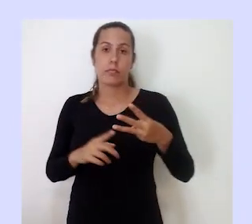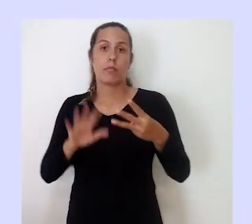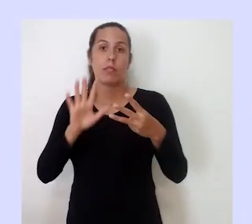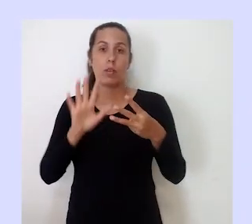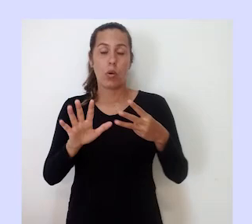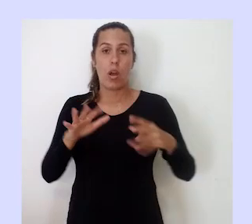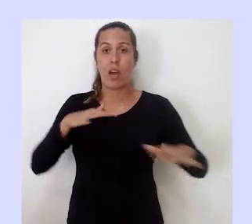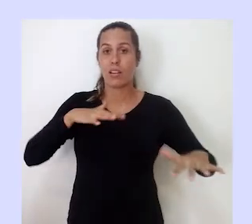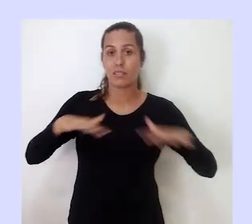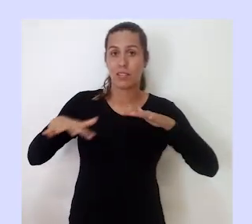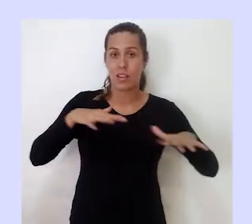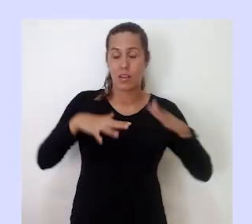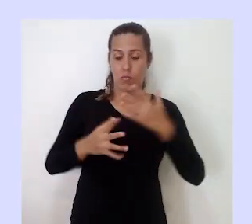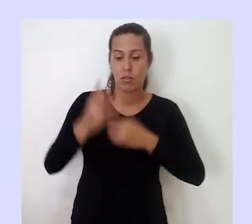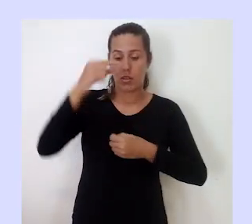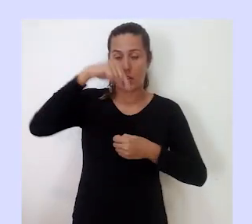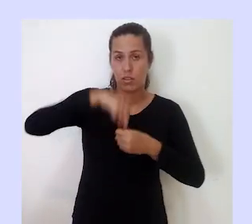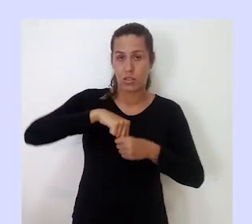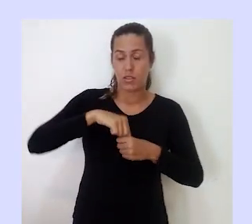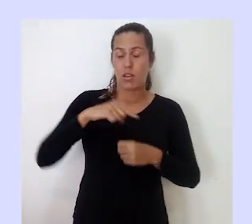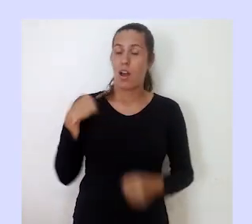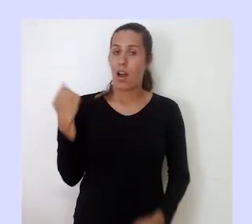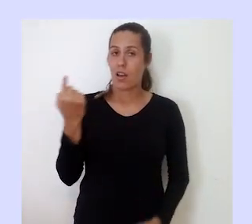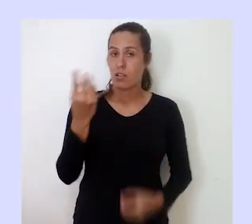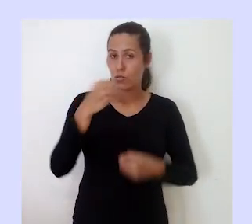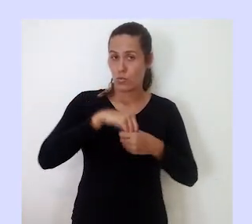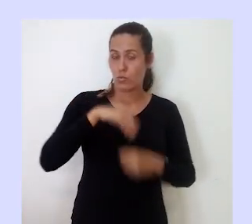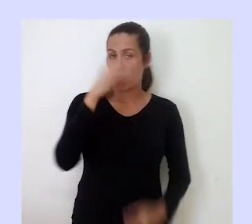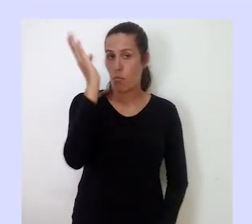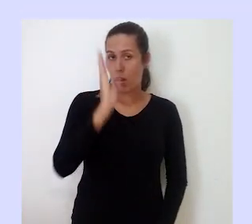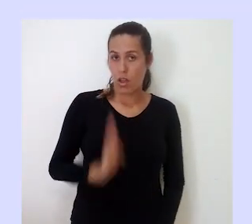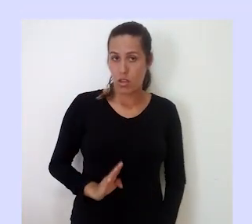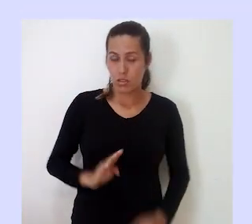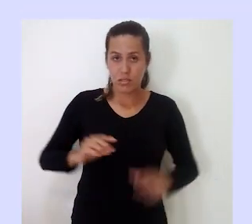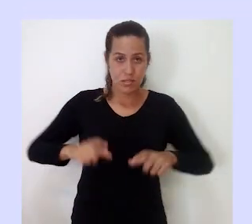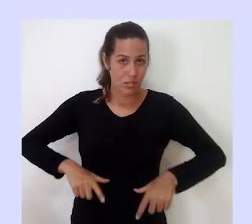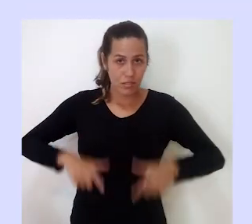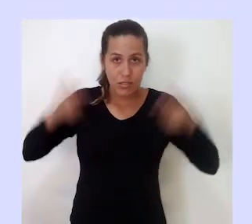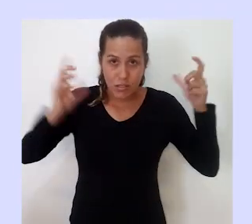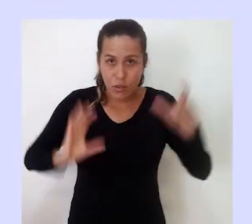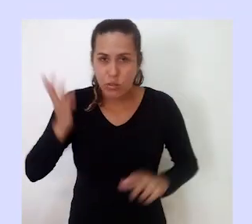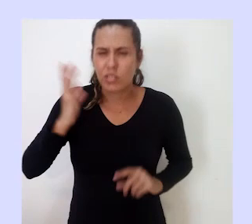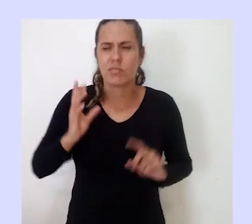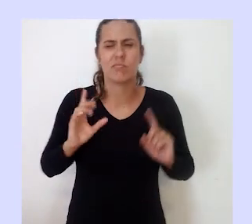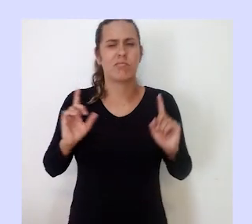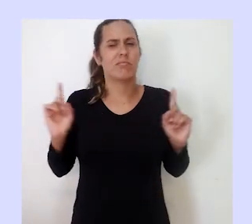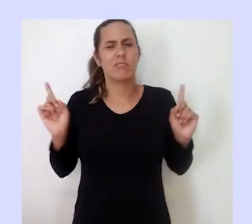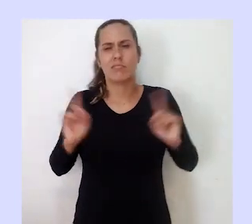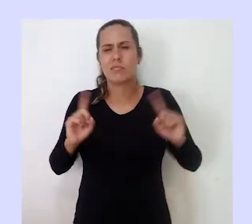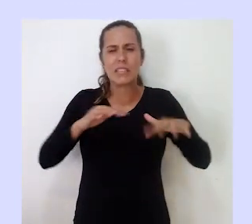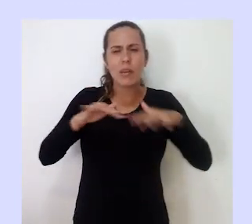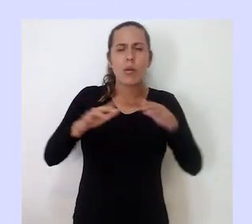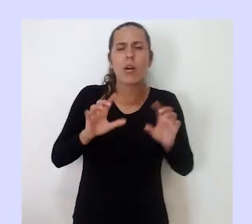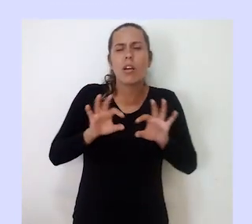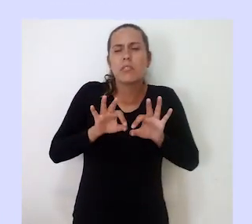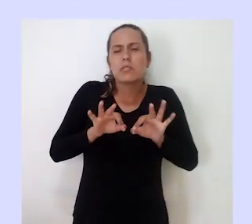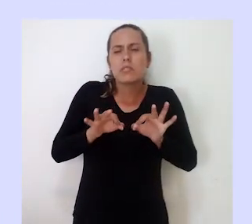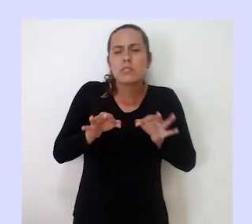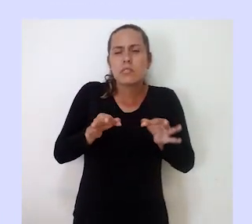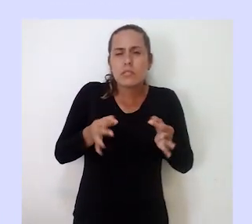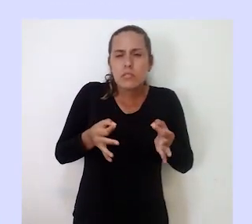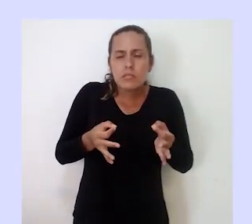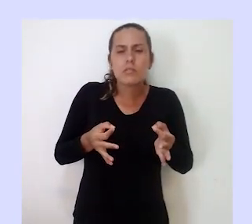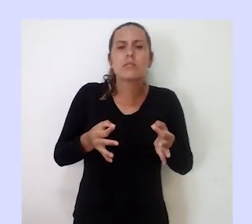temos em grande escala no nosso país, graças a Deus. Esse fenômeno natural,